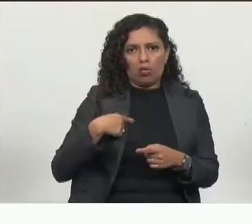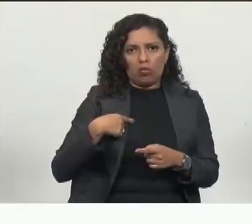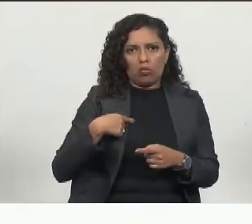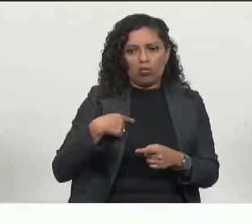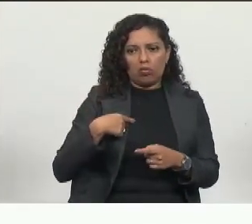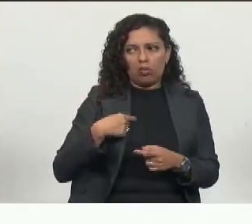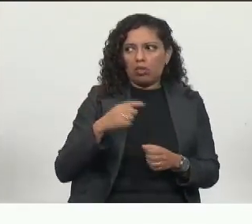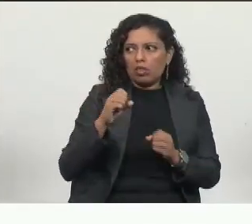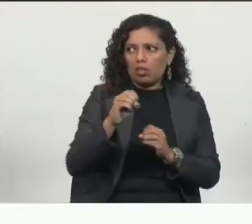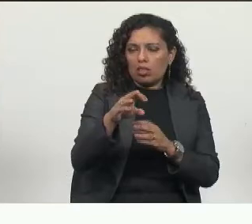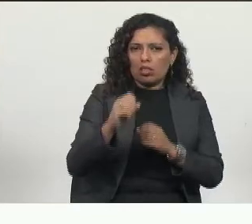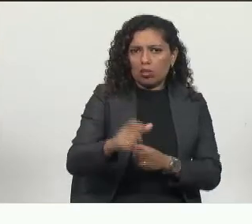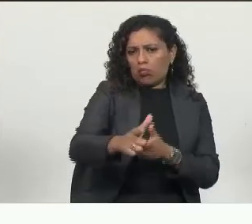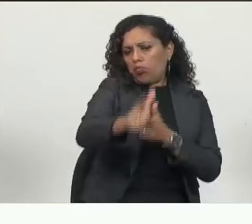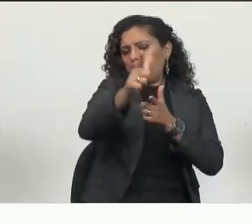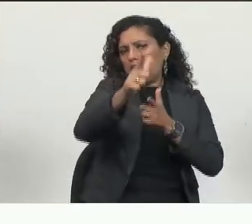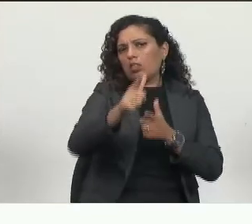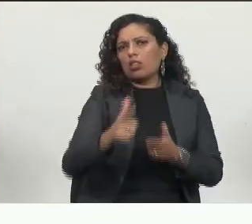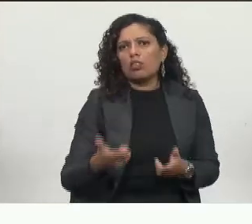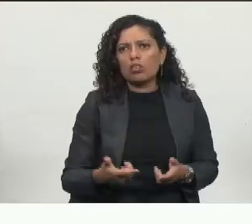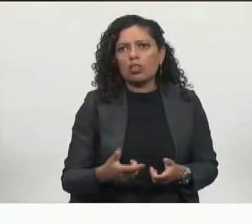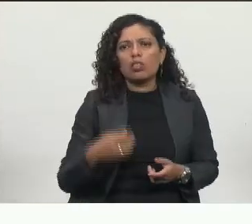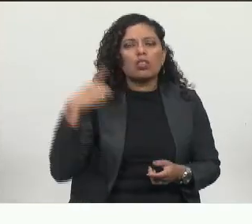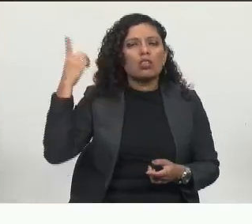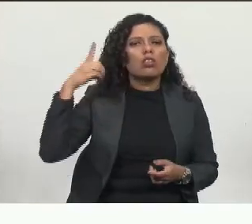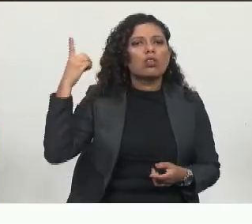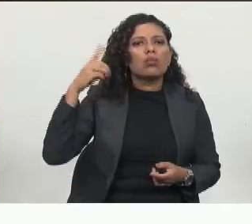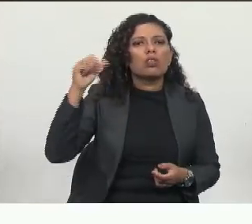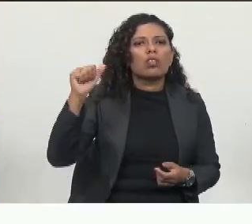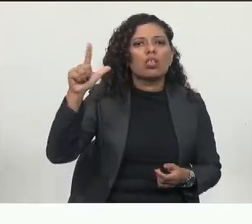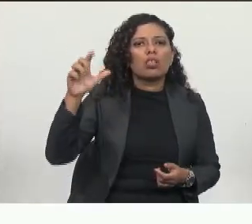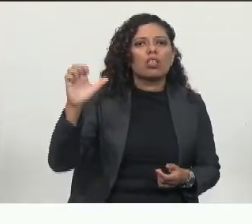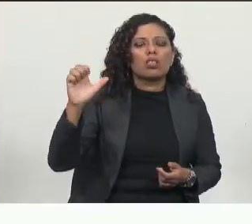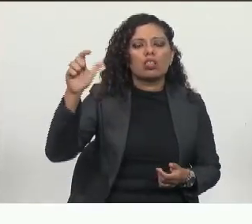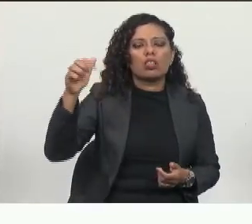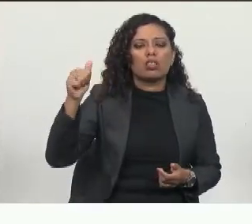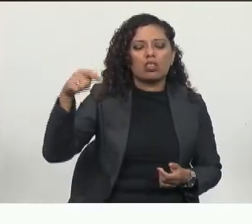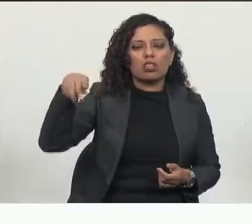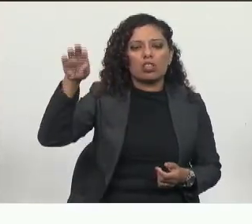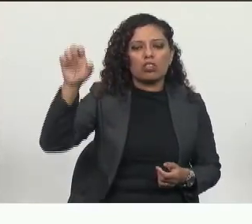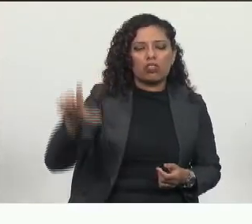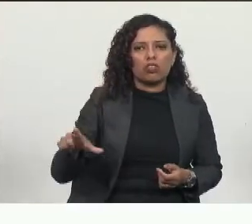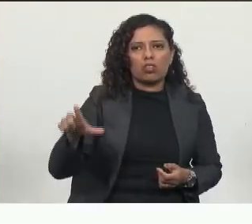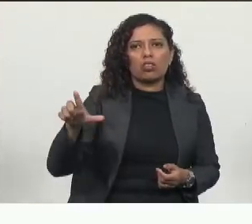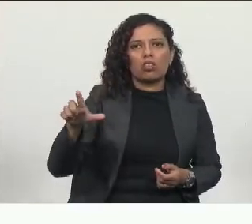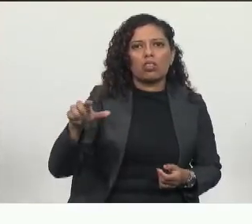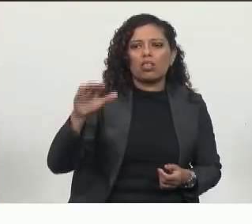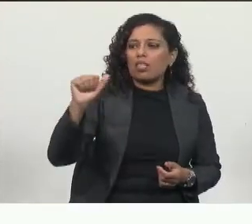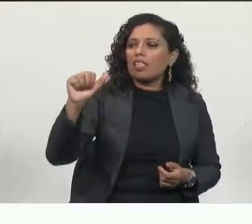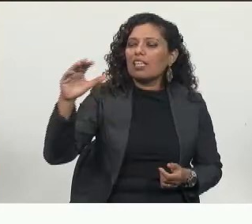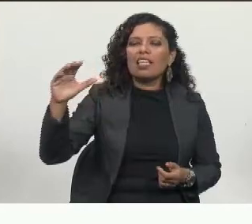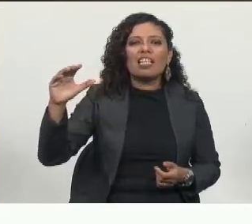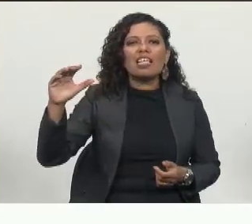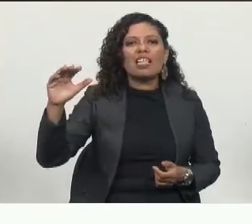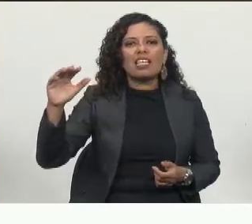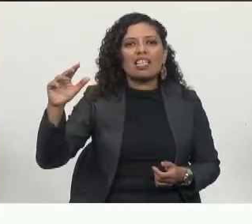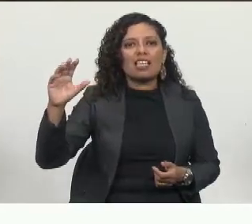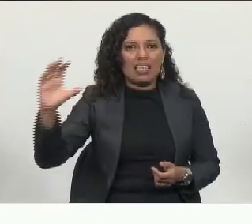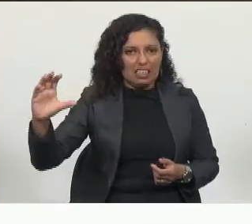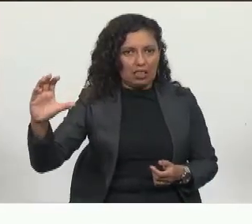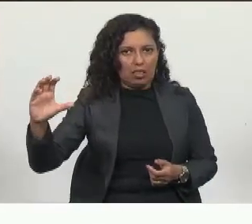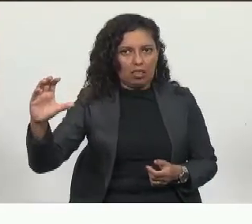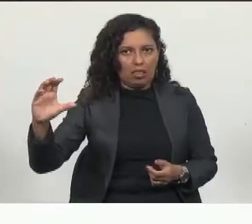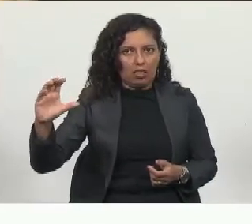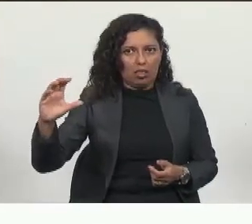tiro, o deputado Alexandre, ele é CAC, ou seja, ele é atirador esportivo, Coronel Salema, da